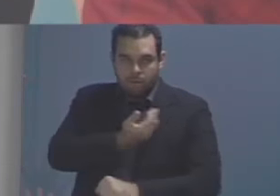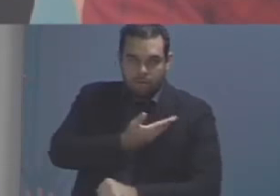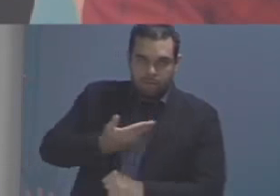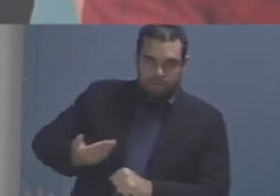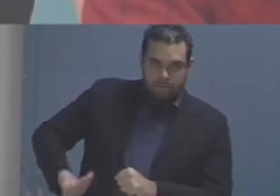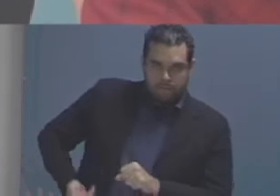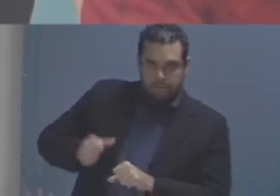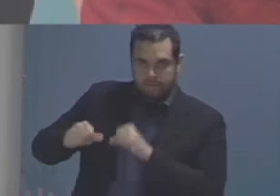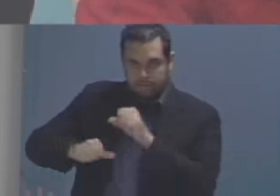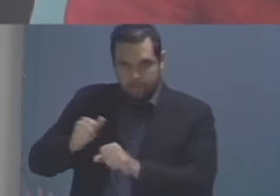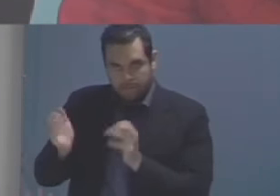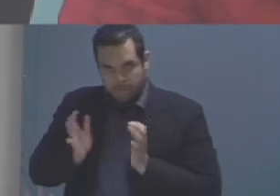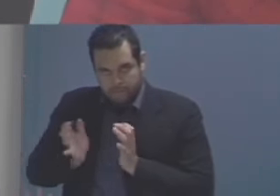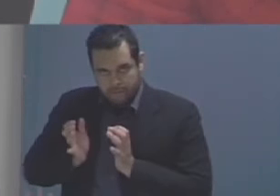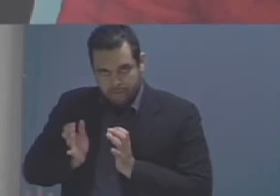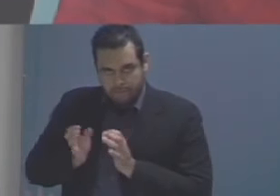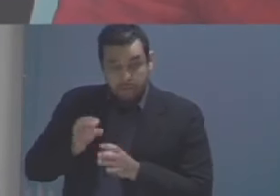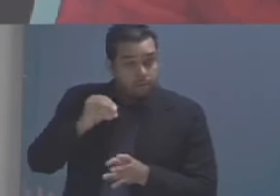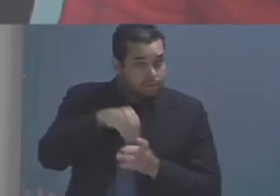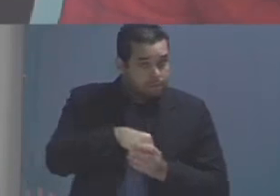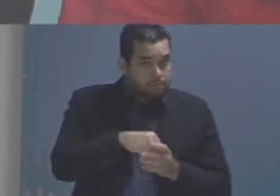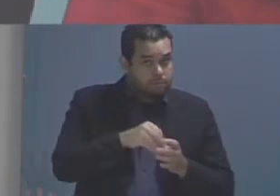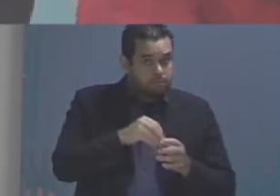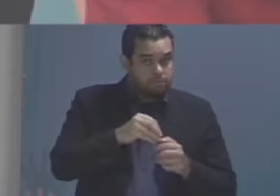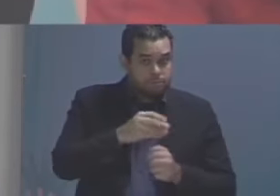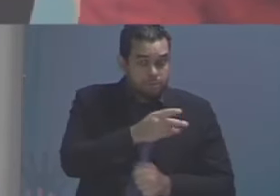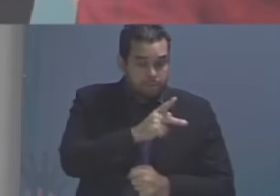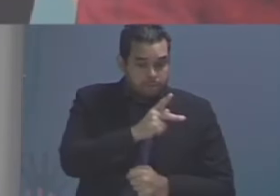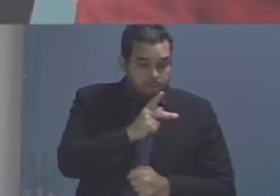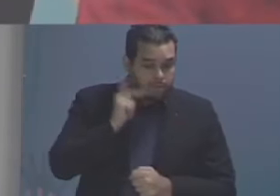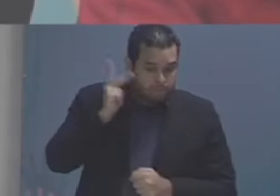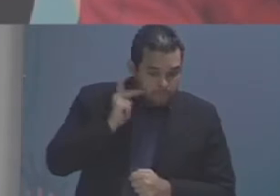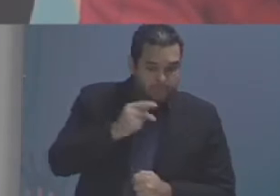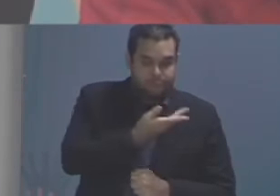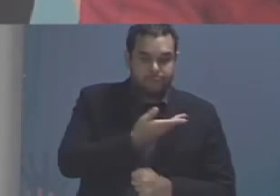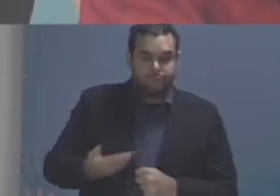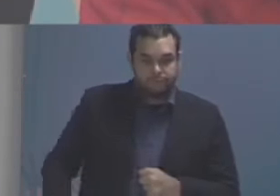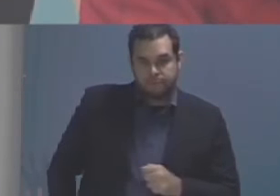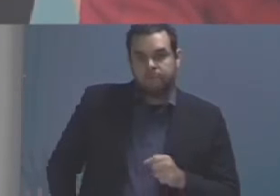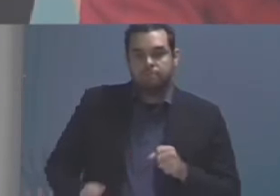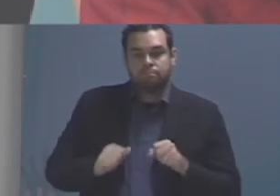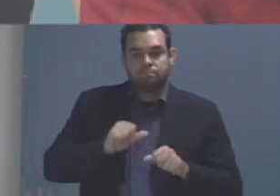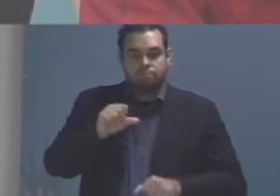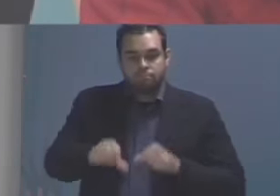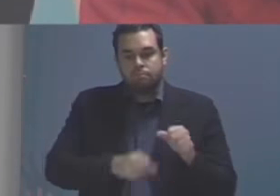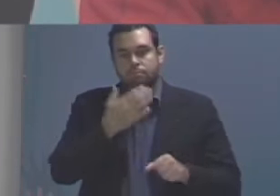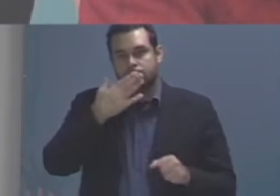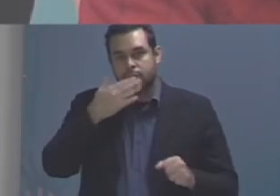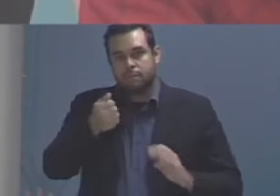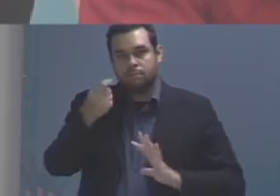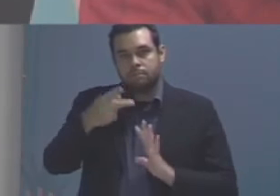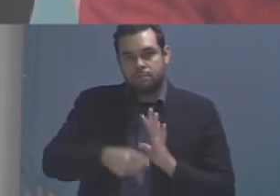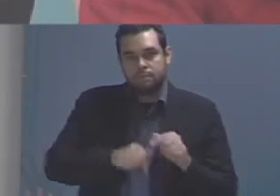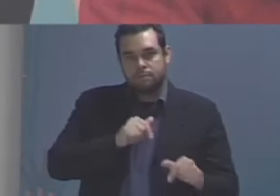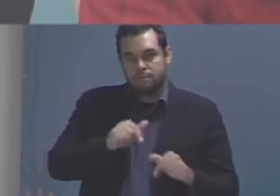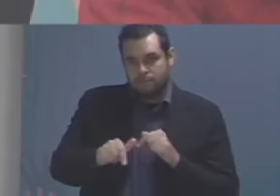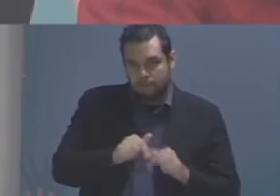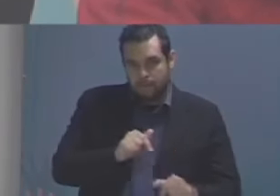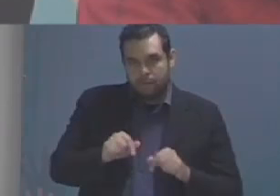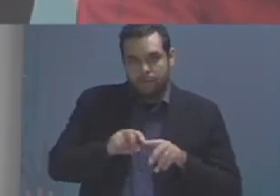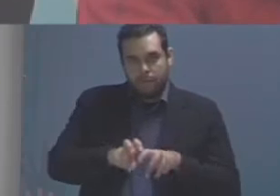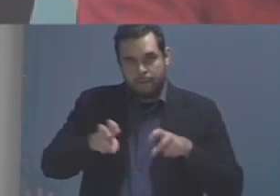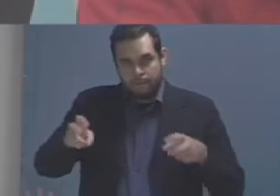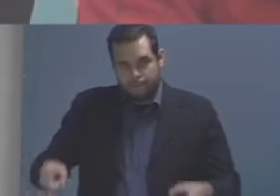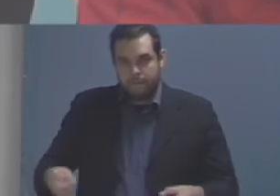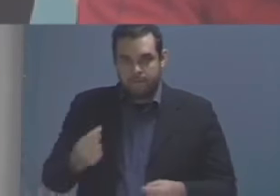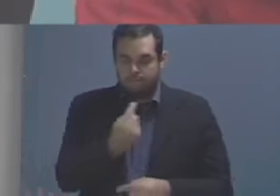Nas políticas públicas, um espaço importante de negociação para aumentar e para ter plano de cargos e salários são as mesas de negociação por